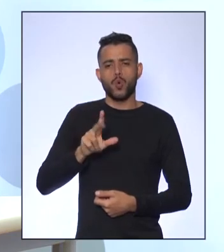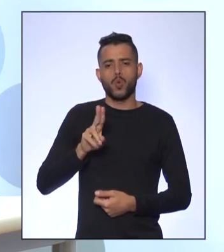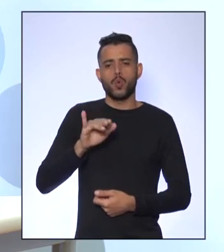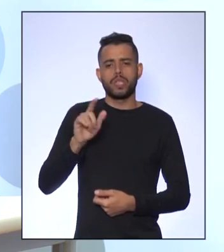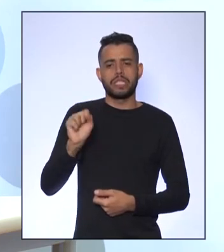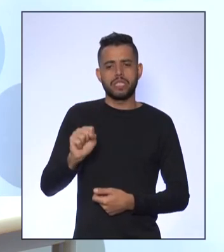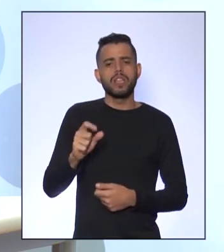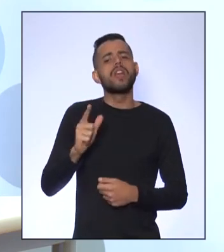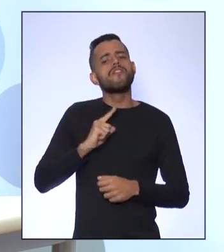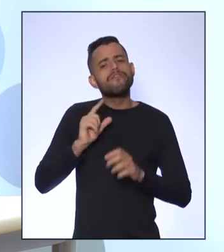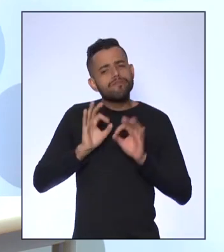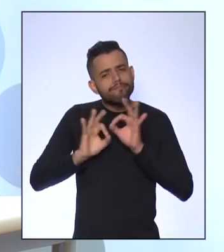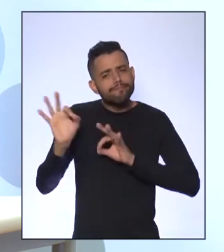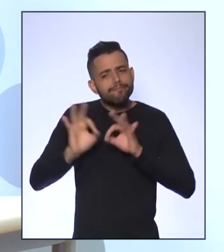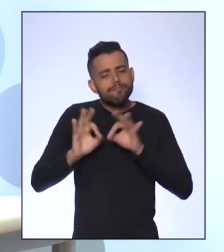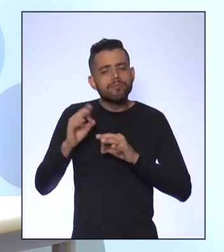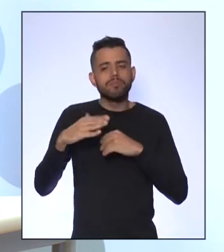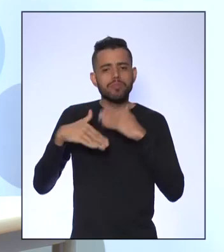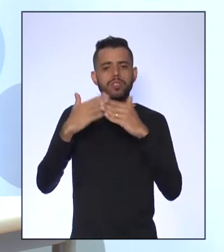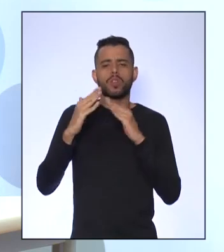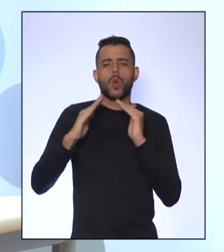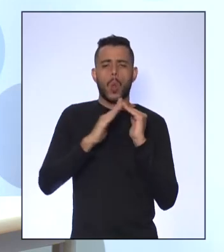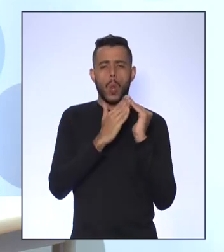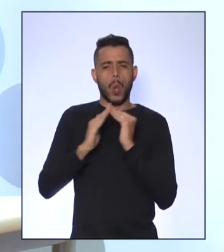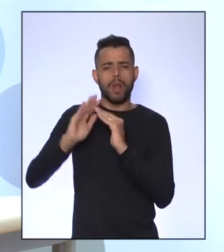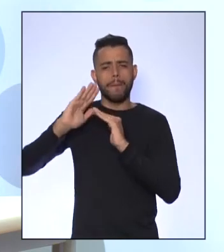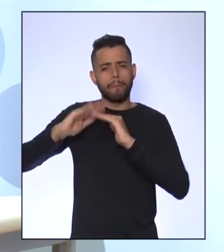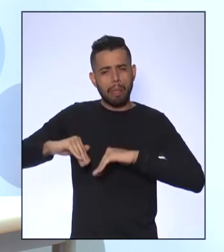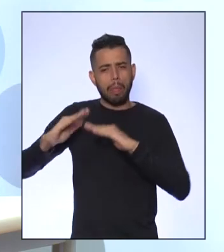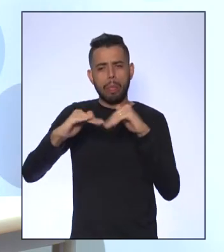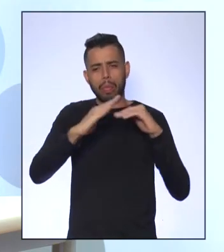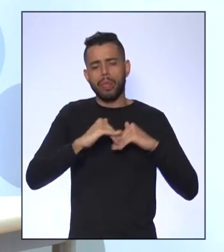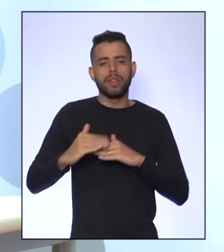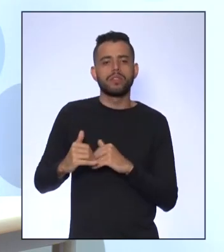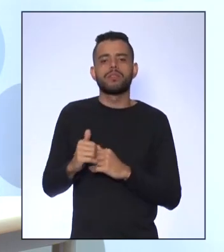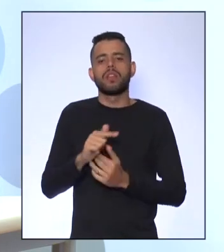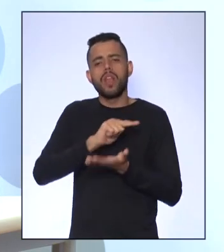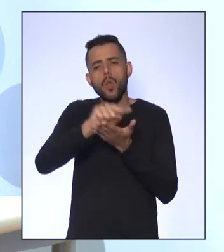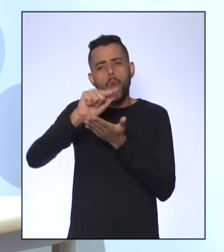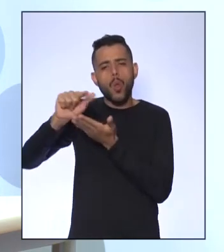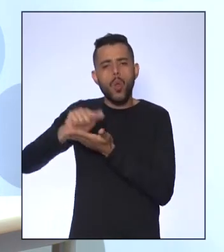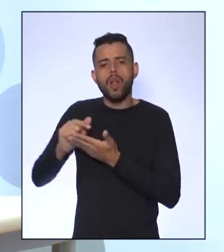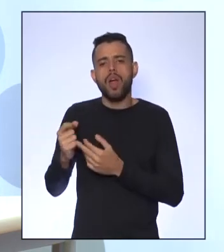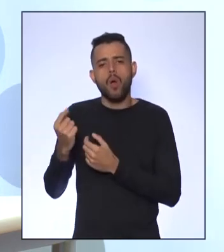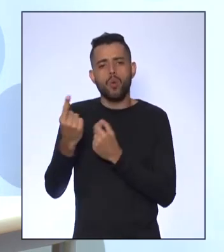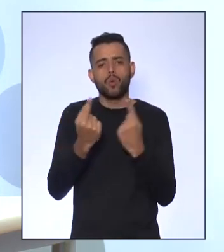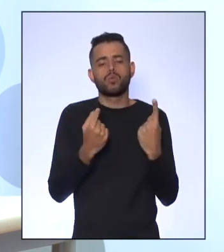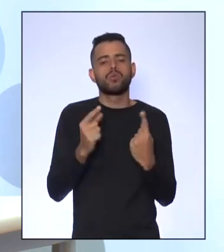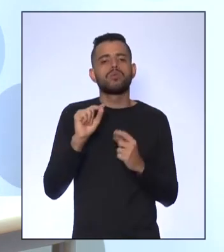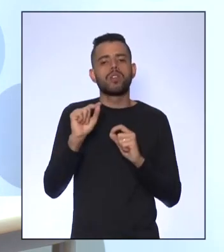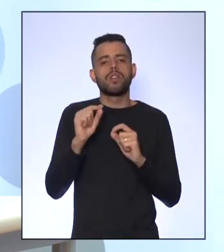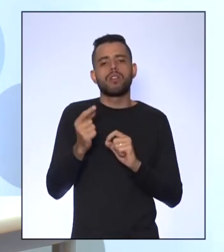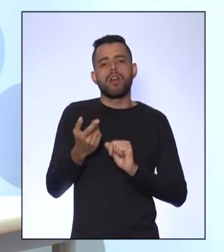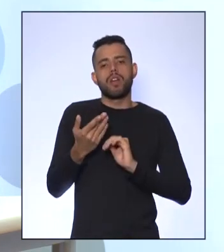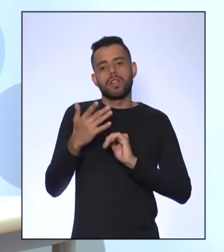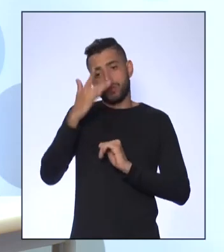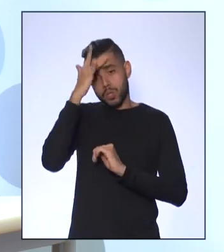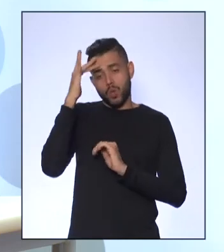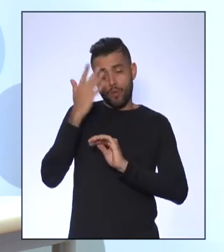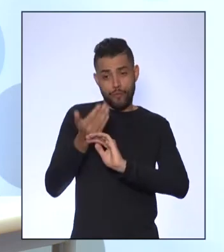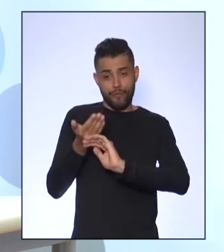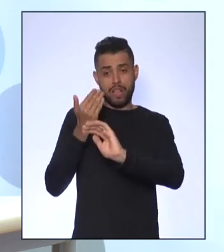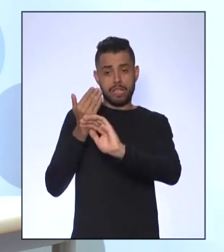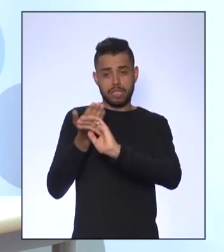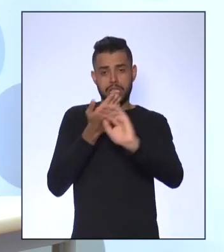aqui em São Paulo, demolindo alguns cortiços, tirando alguns cortiços da região, meio que afastando esses moradores de